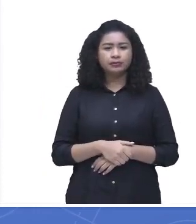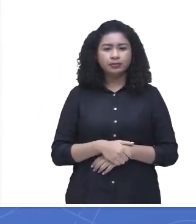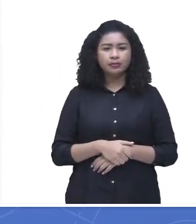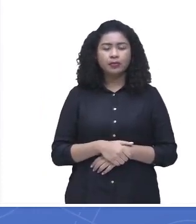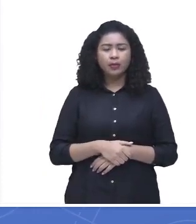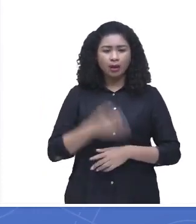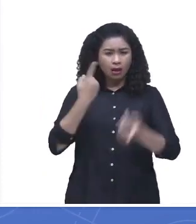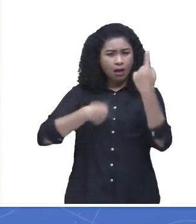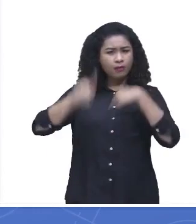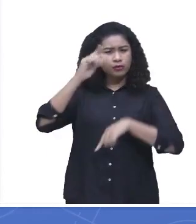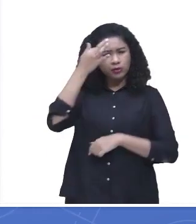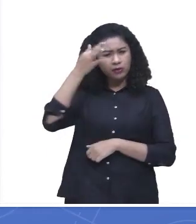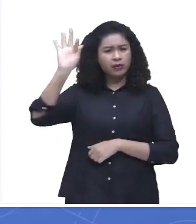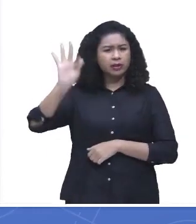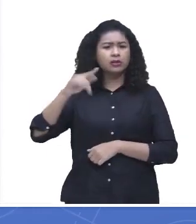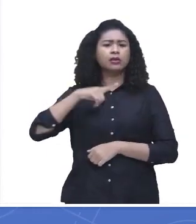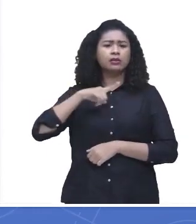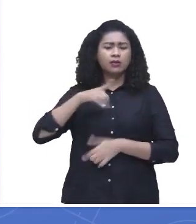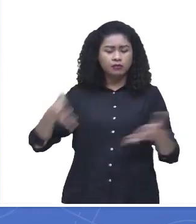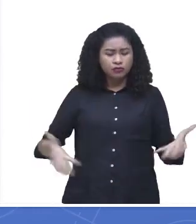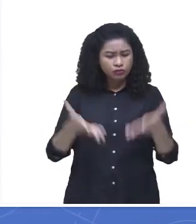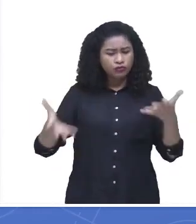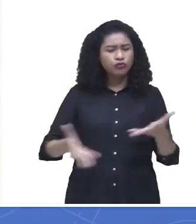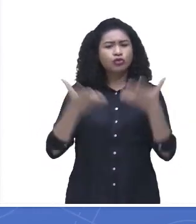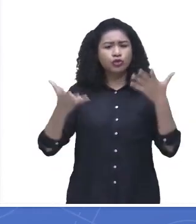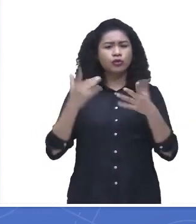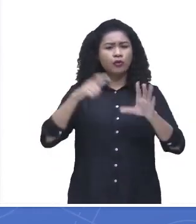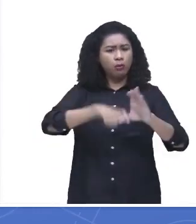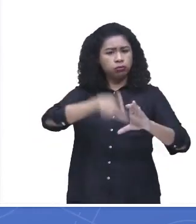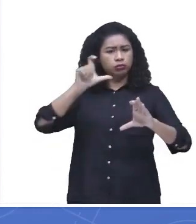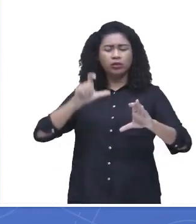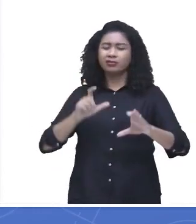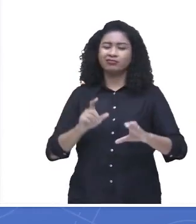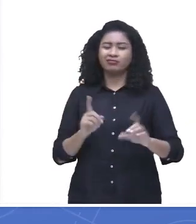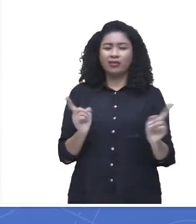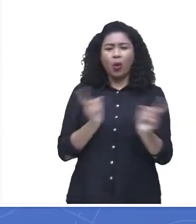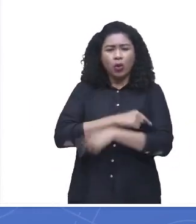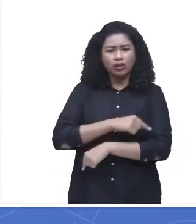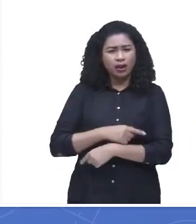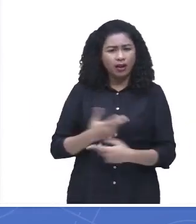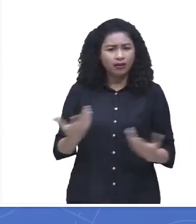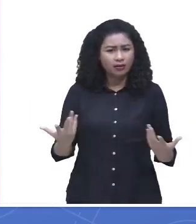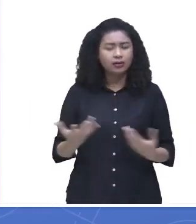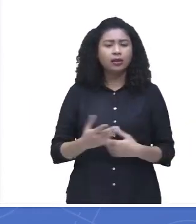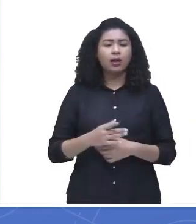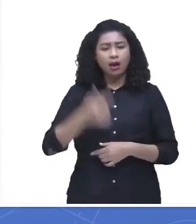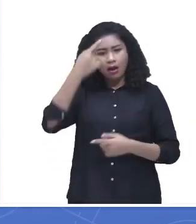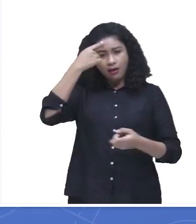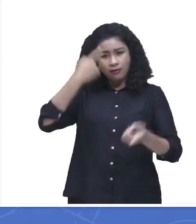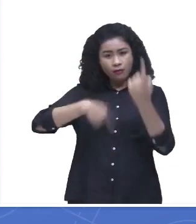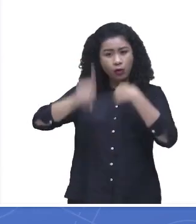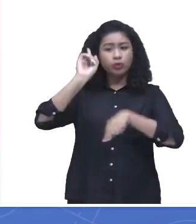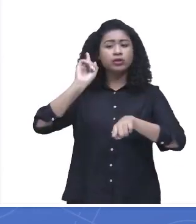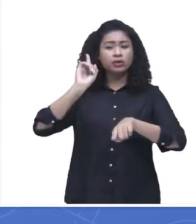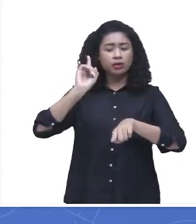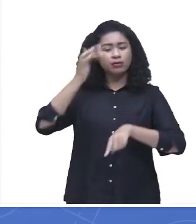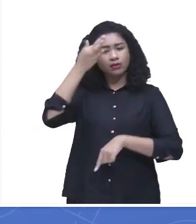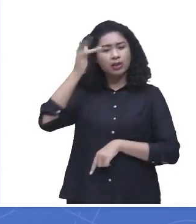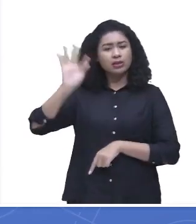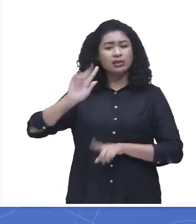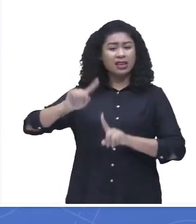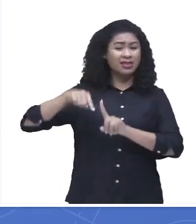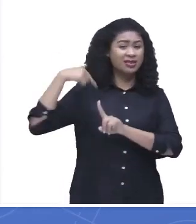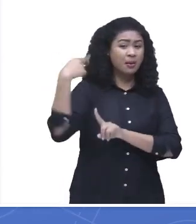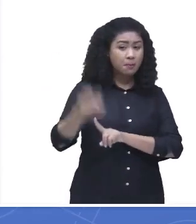influência na independência. Na verdade, foi o contrário, não é, gente? Porque a Revolução Francesa acontece 13 anos depois da independência dos Estados Unidos.